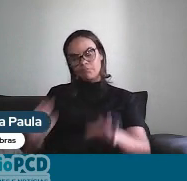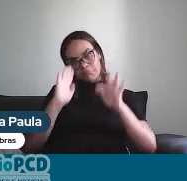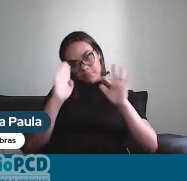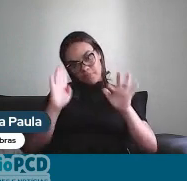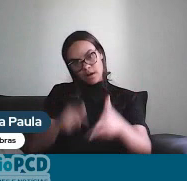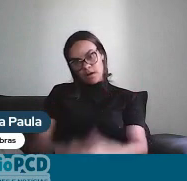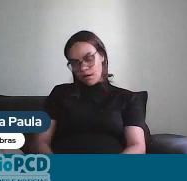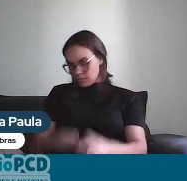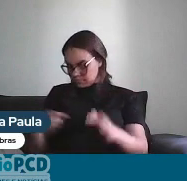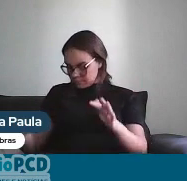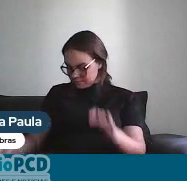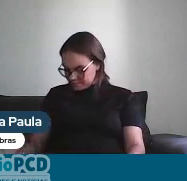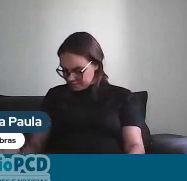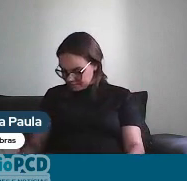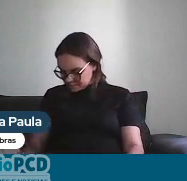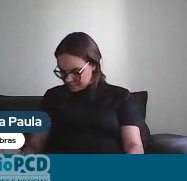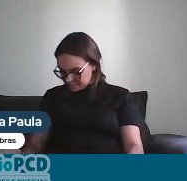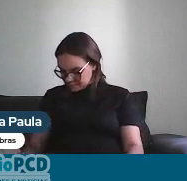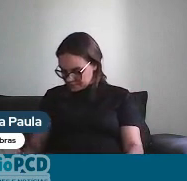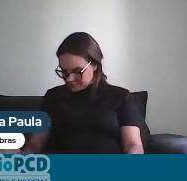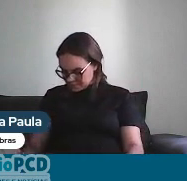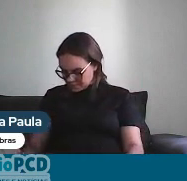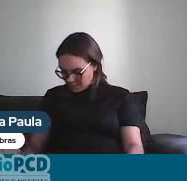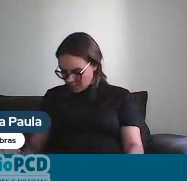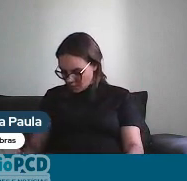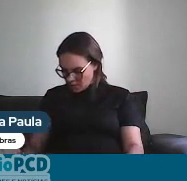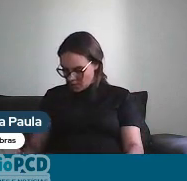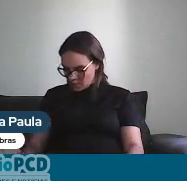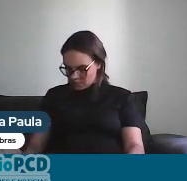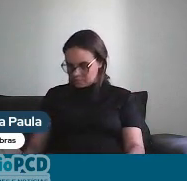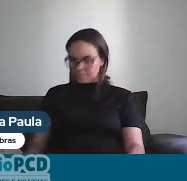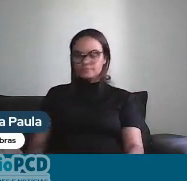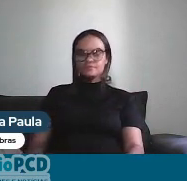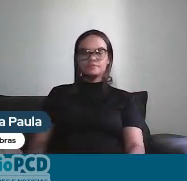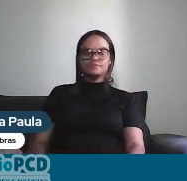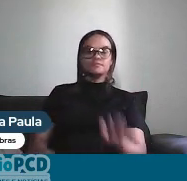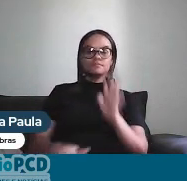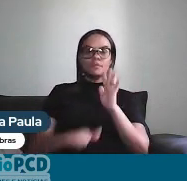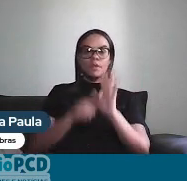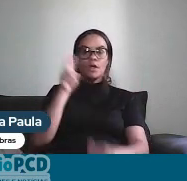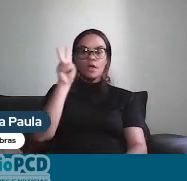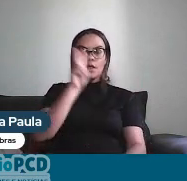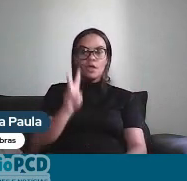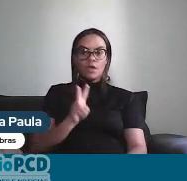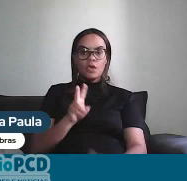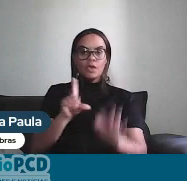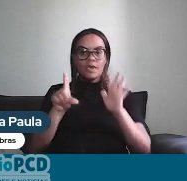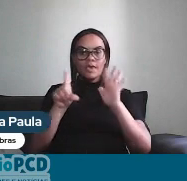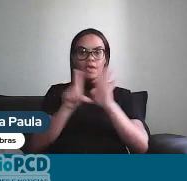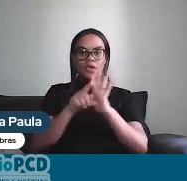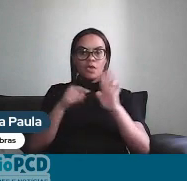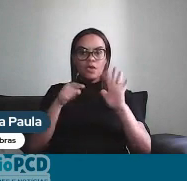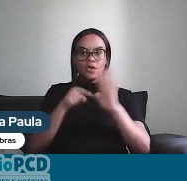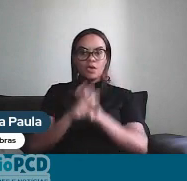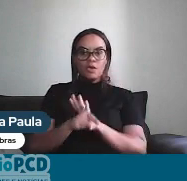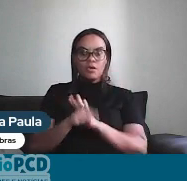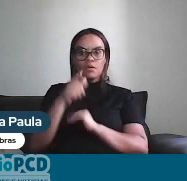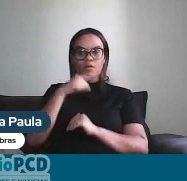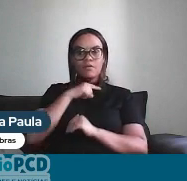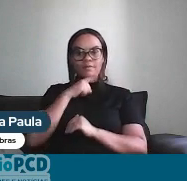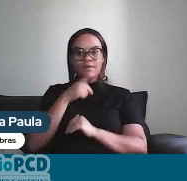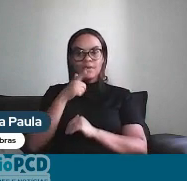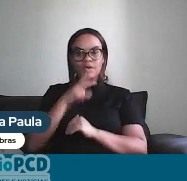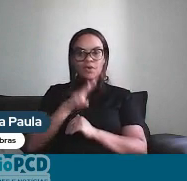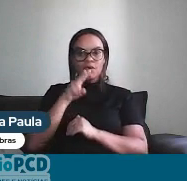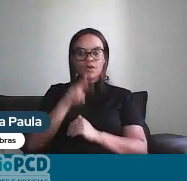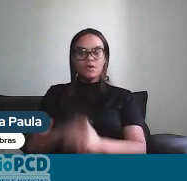algumas perguntas são muito interessantes, porque pela primeira vez, além de perguntar se consegue